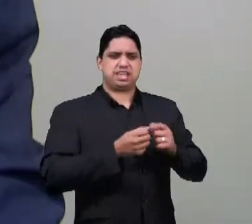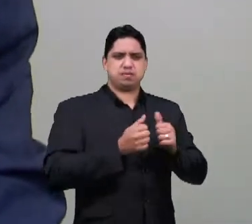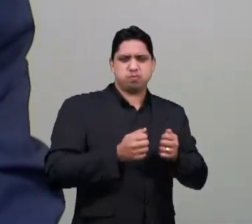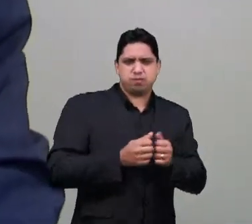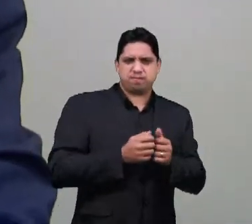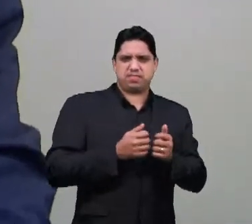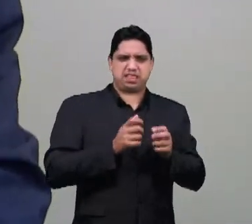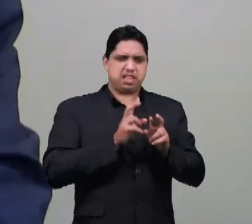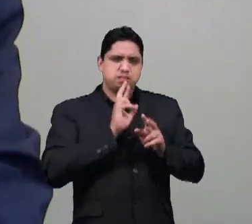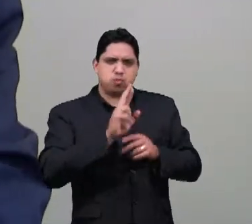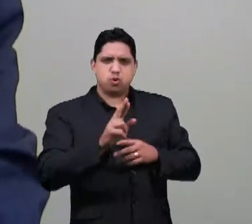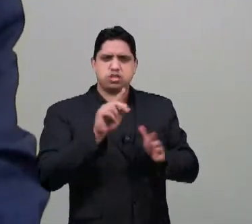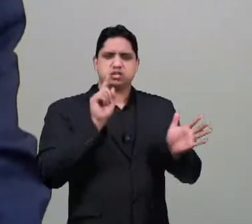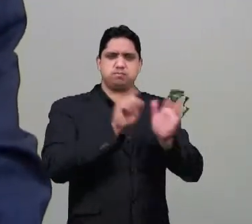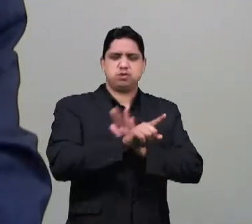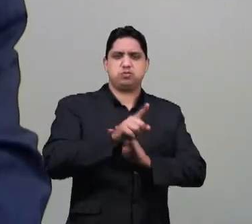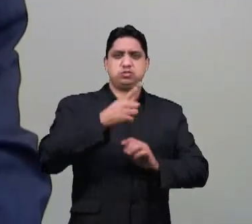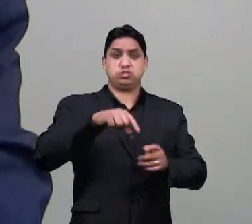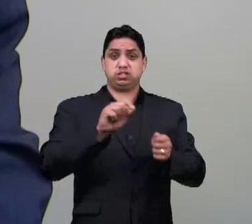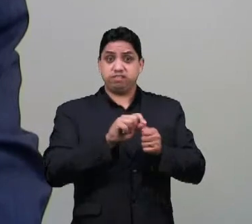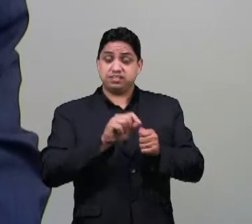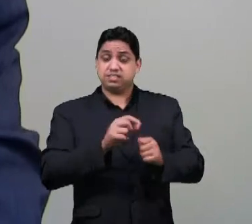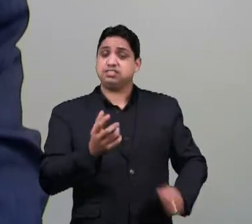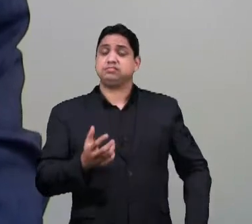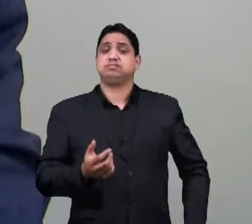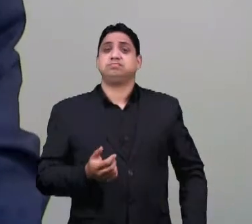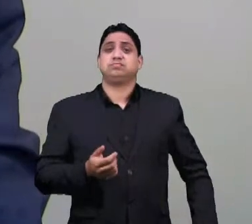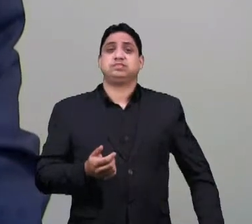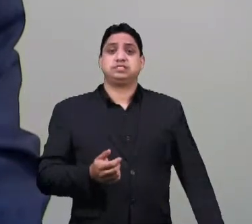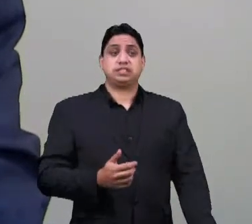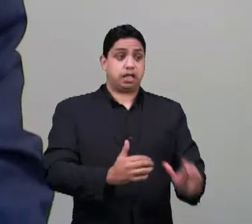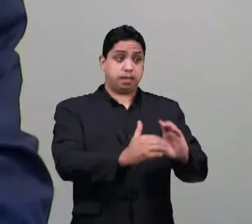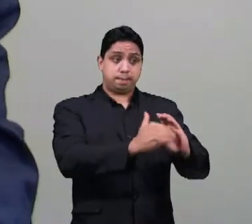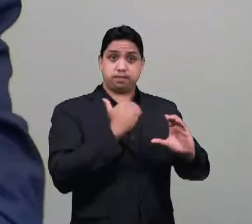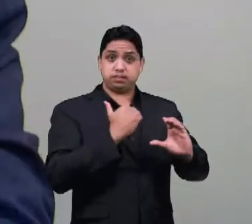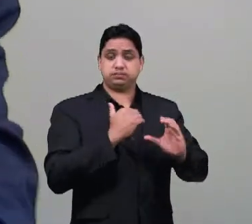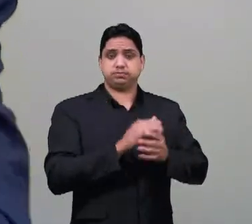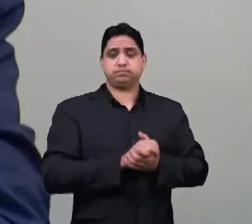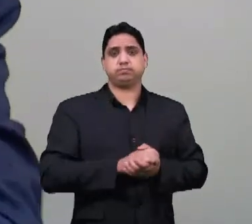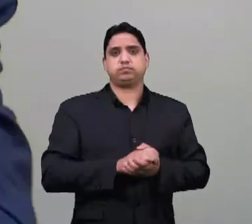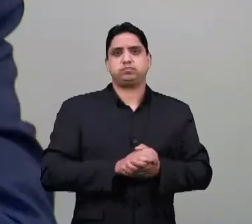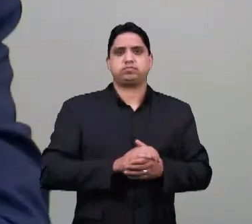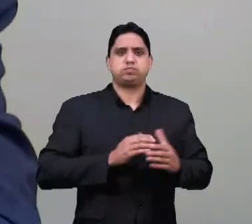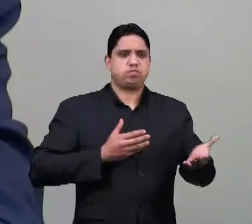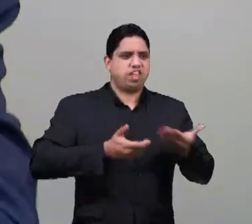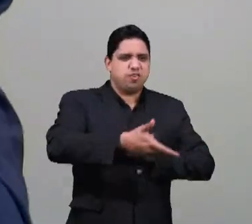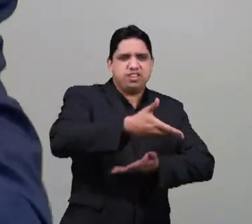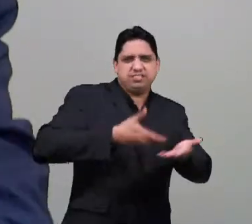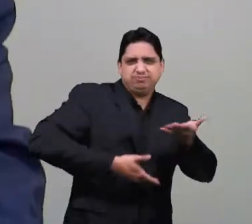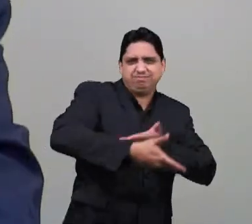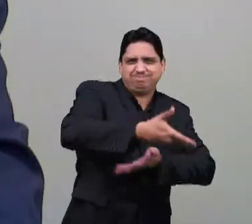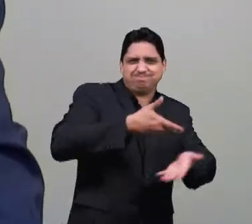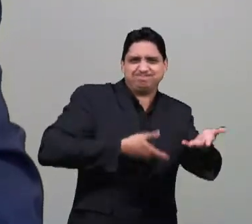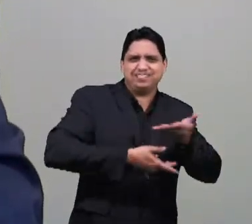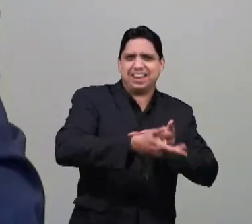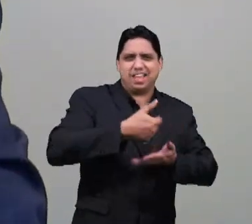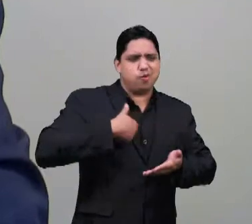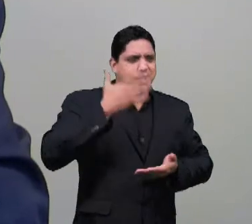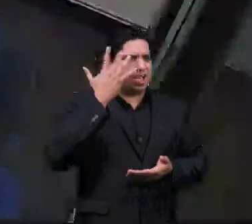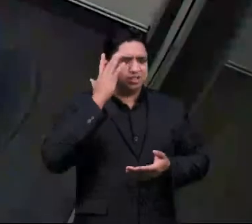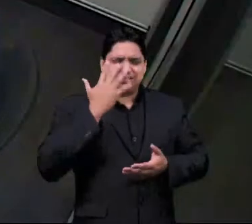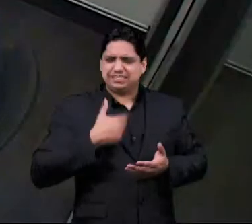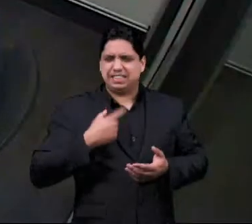respondem aquela pergunta ou aquelas perguntas que são feitas e mandam a participação. Então, essa interatividade eu acho muito interessante,